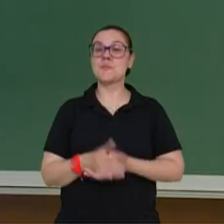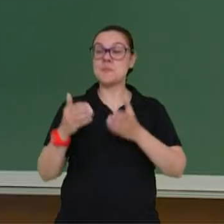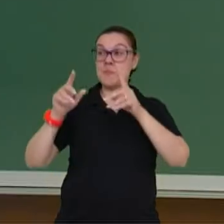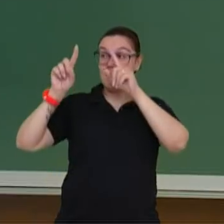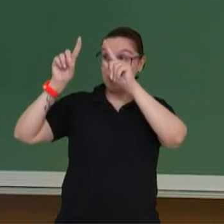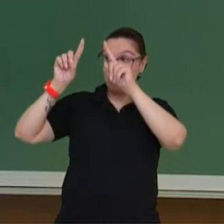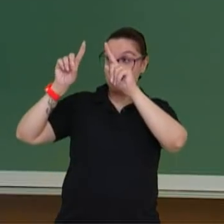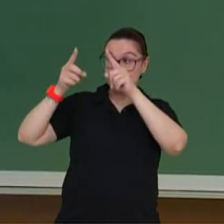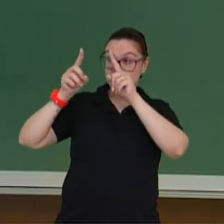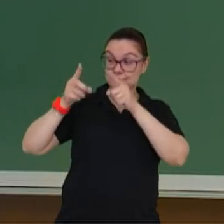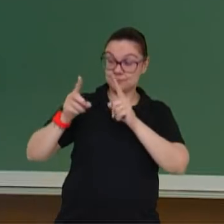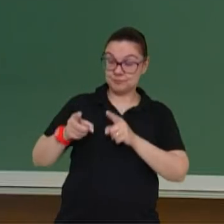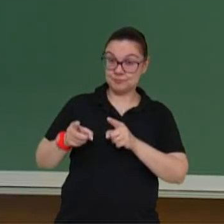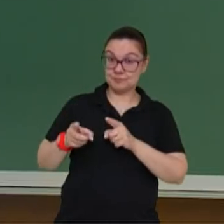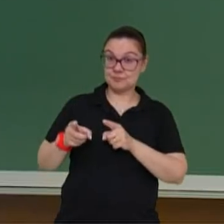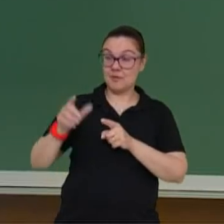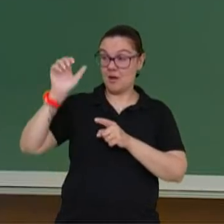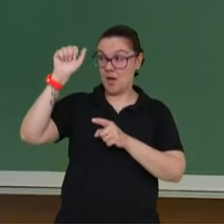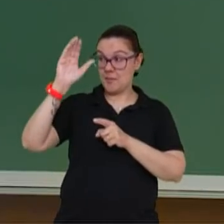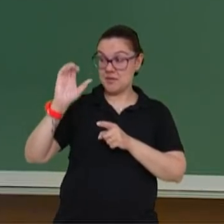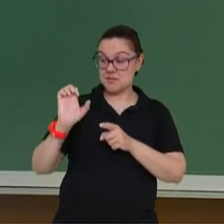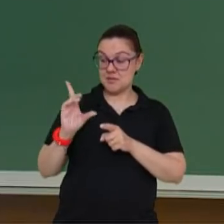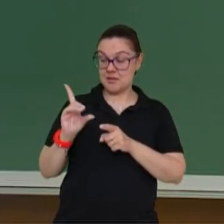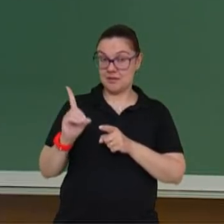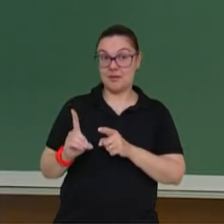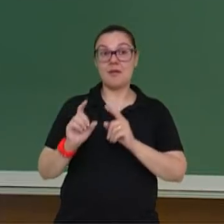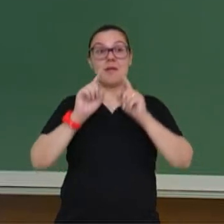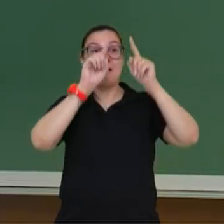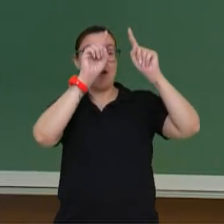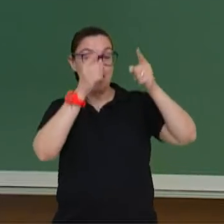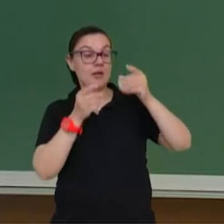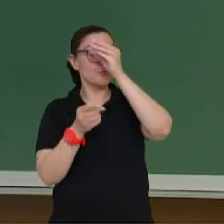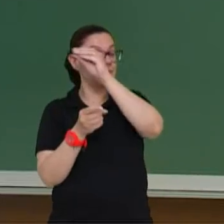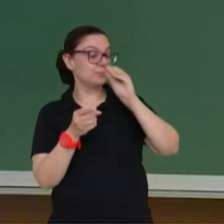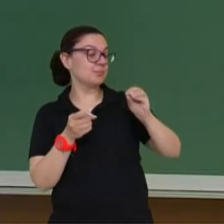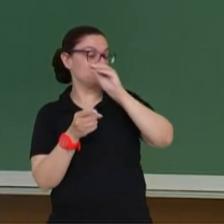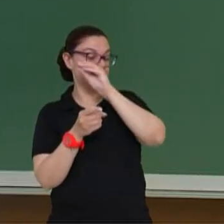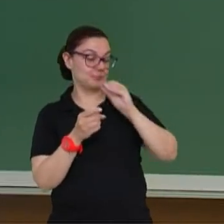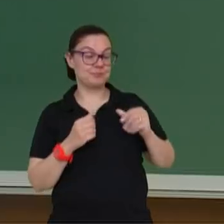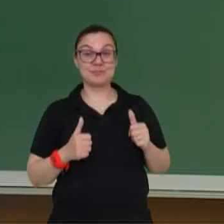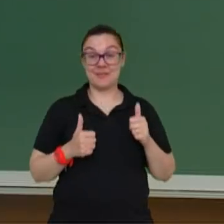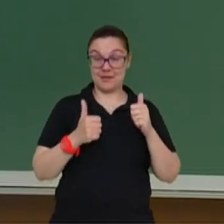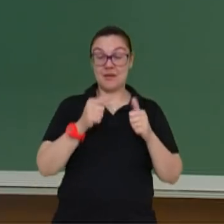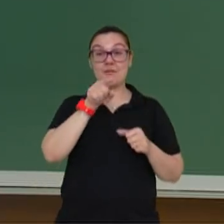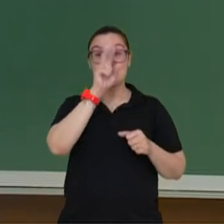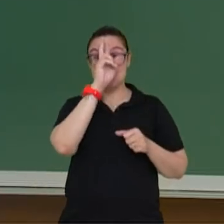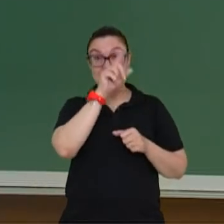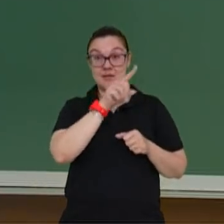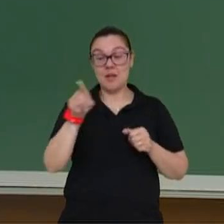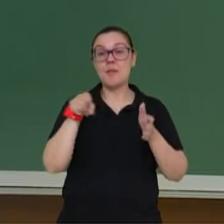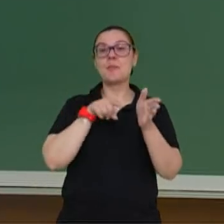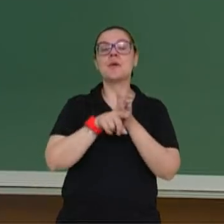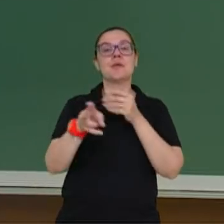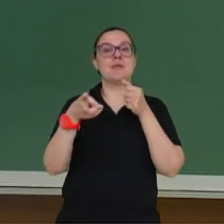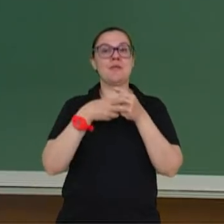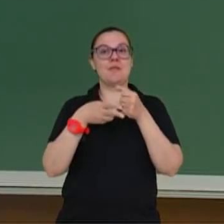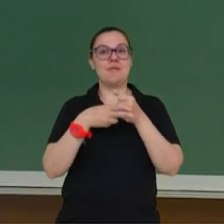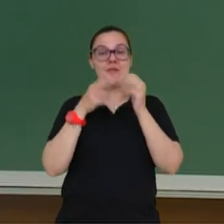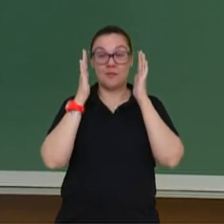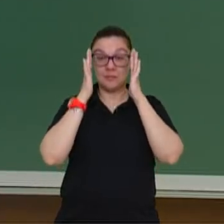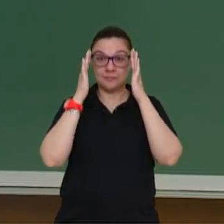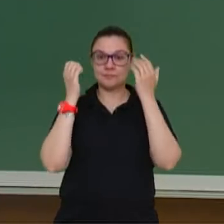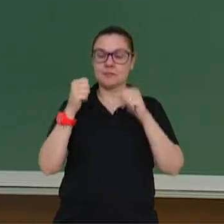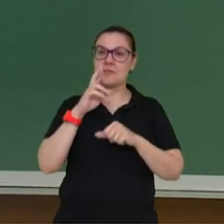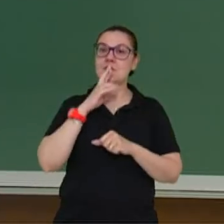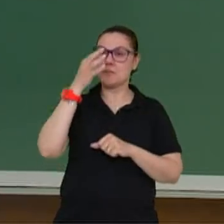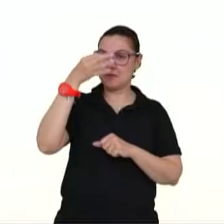e vocês vão relacionar colocando A, B, C e assim por diante. Lembrando, a perguntinha vocês terão a